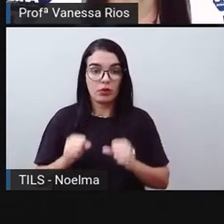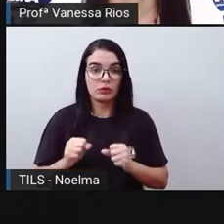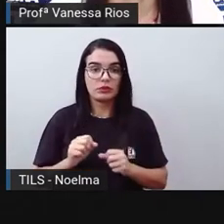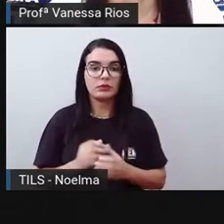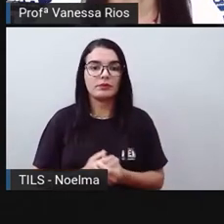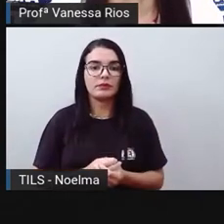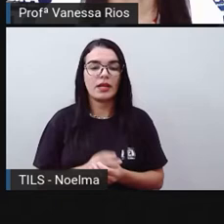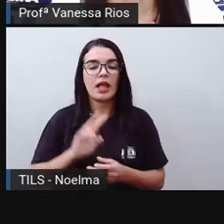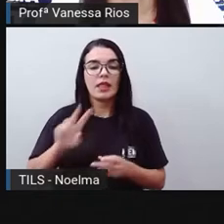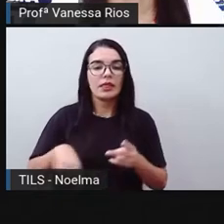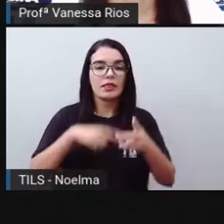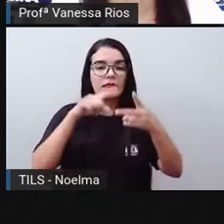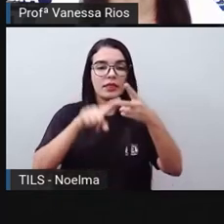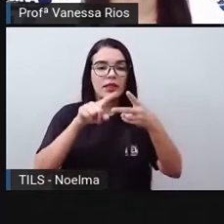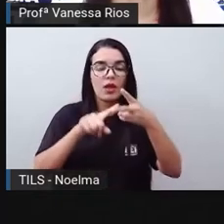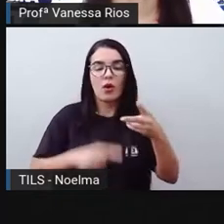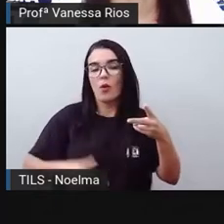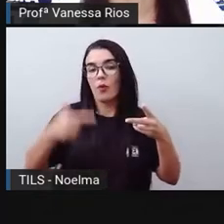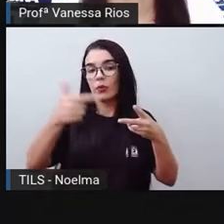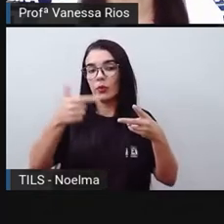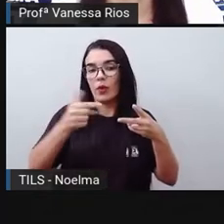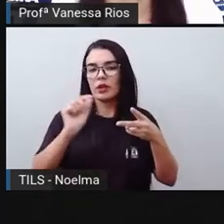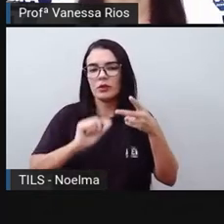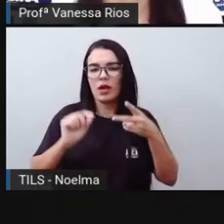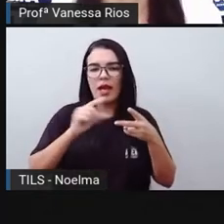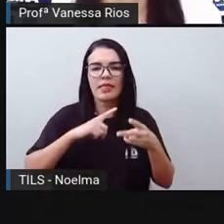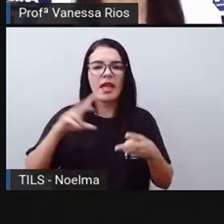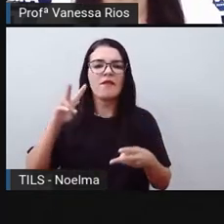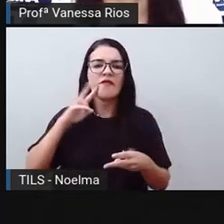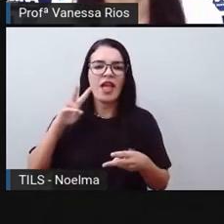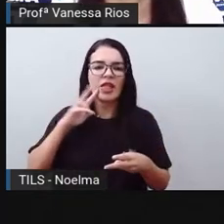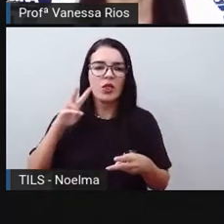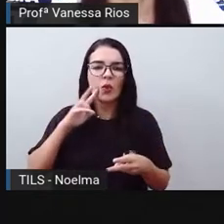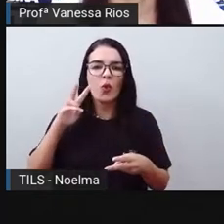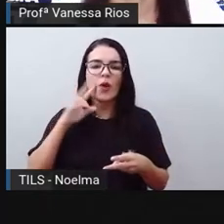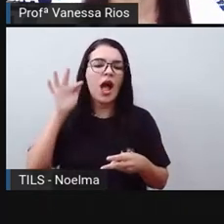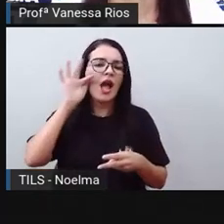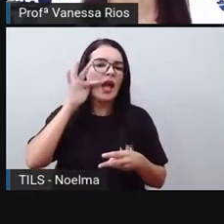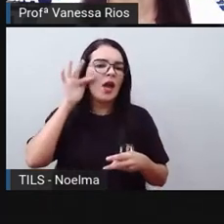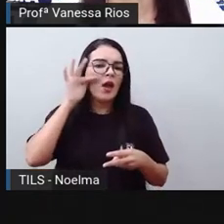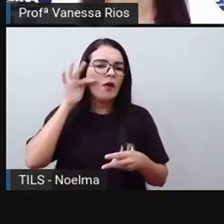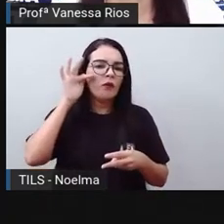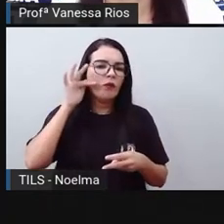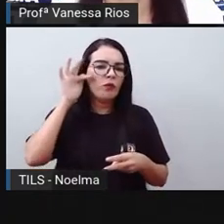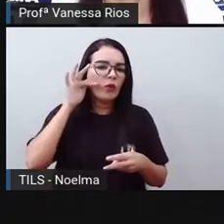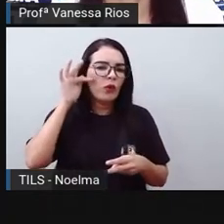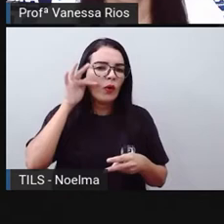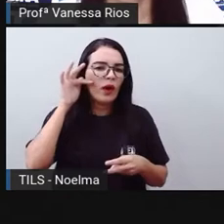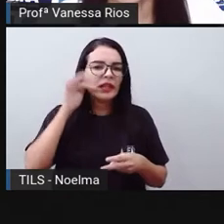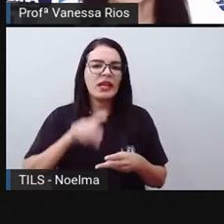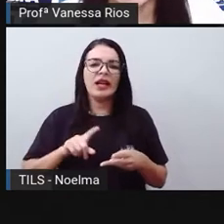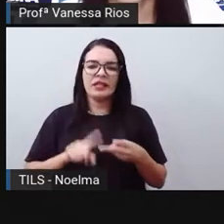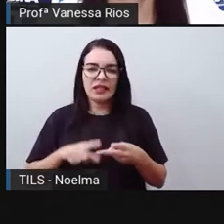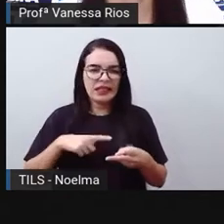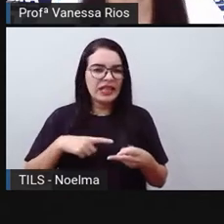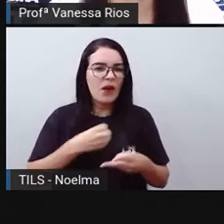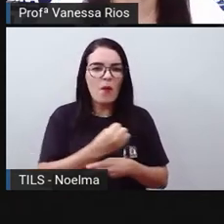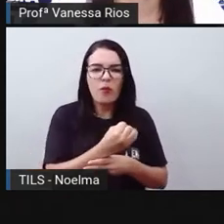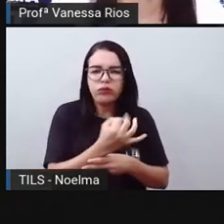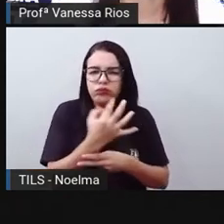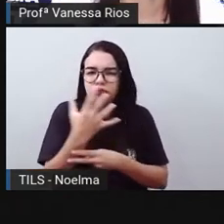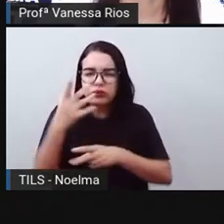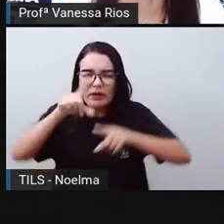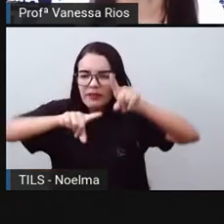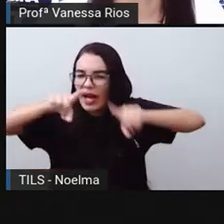grupo 2, entre as verduras, legumes e frutas, também temos aí uma grande variedade e